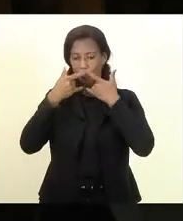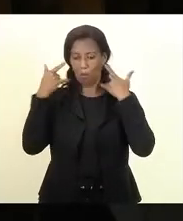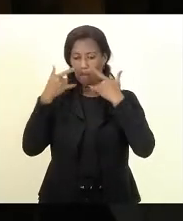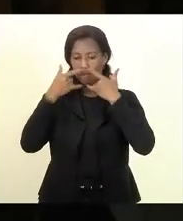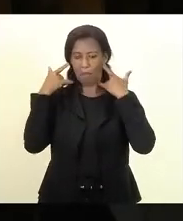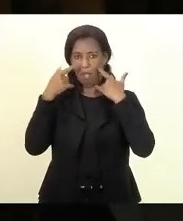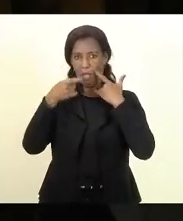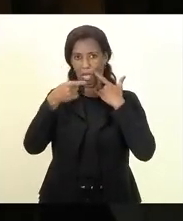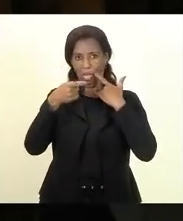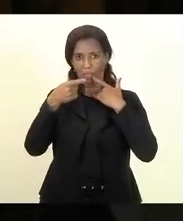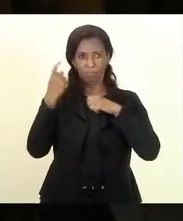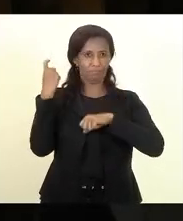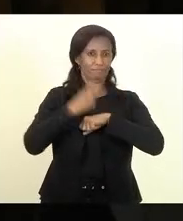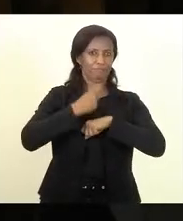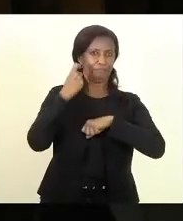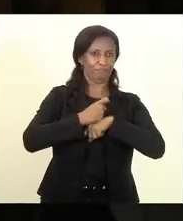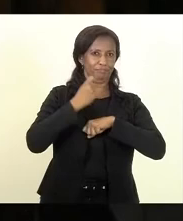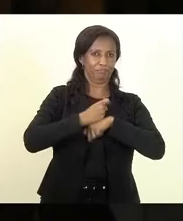imbecis.